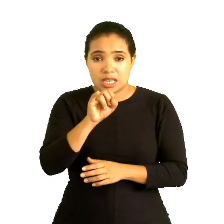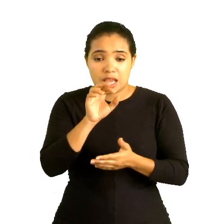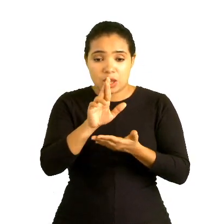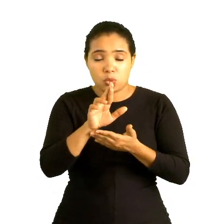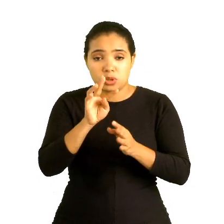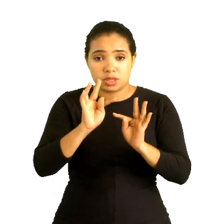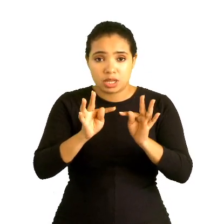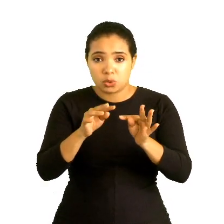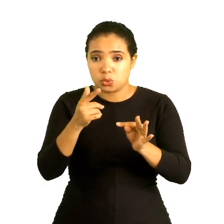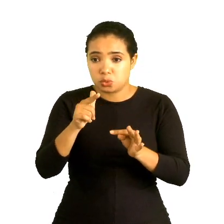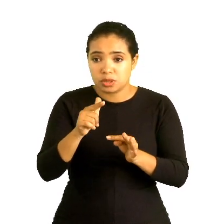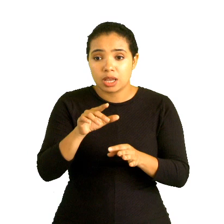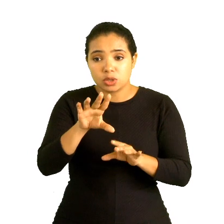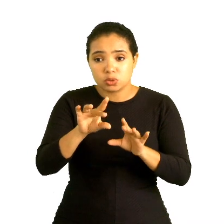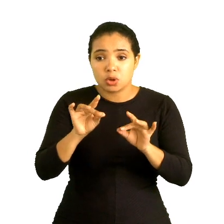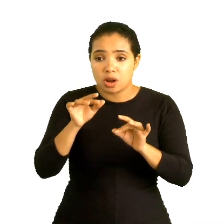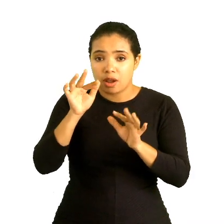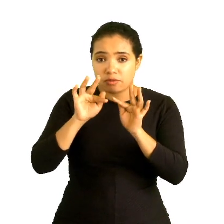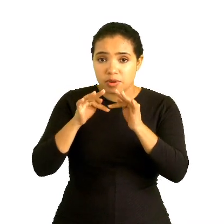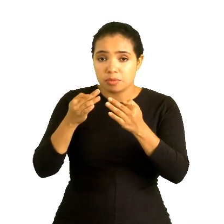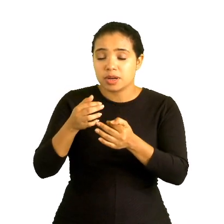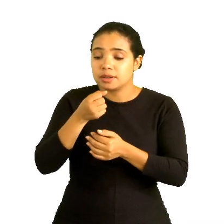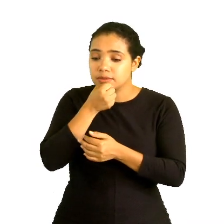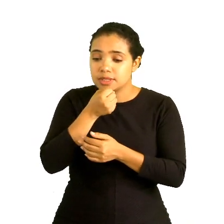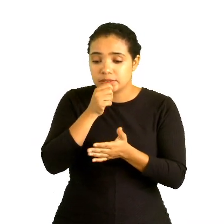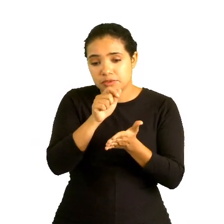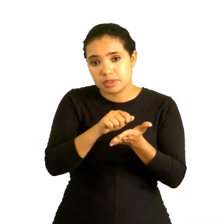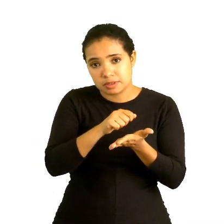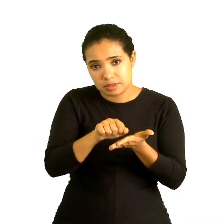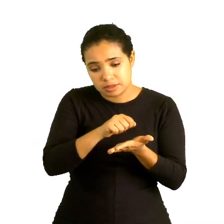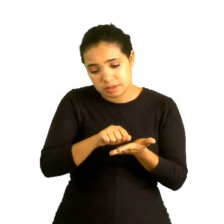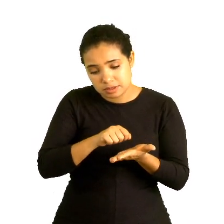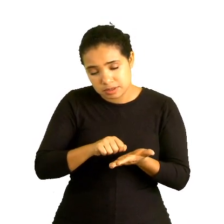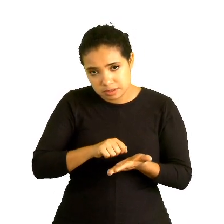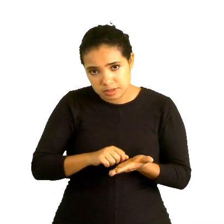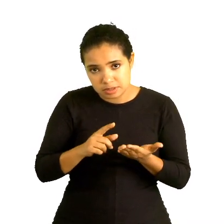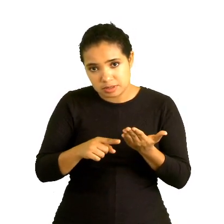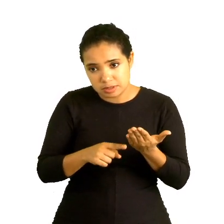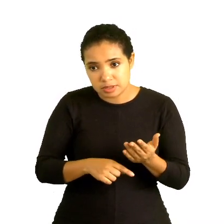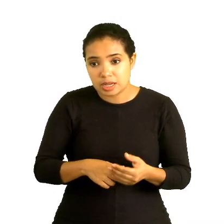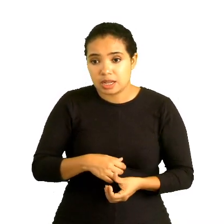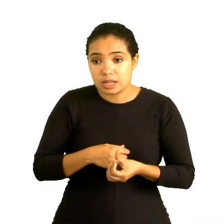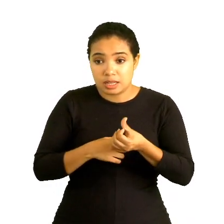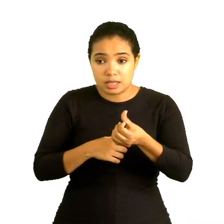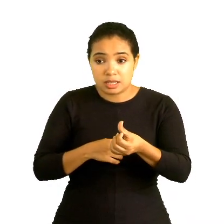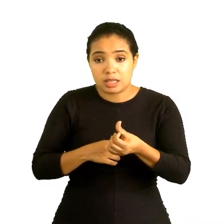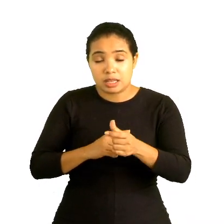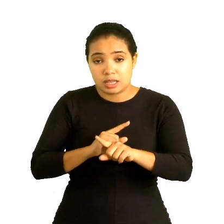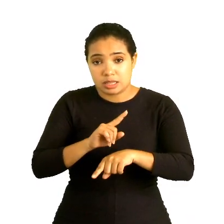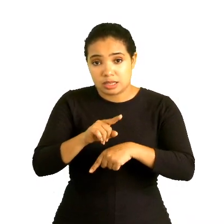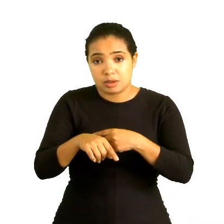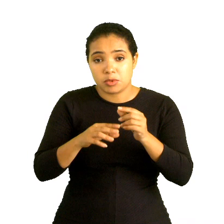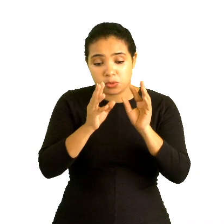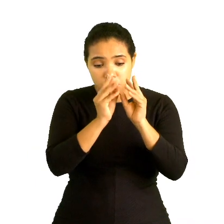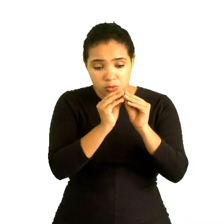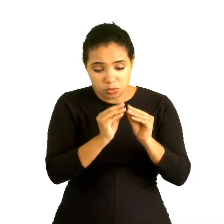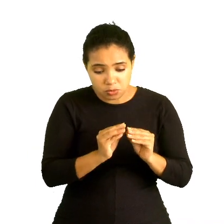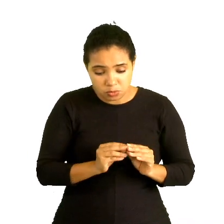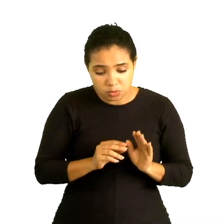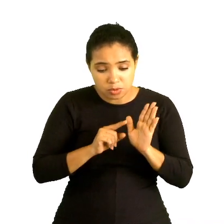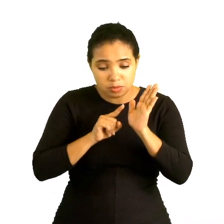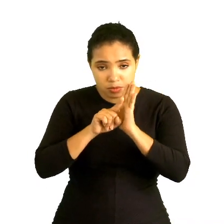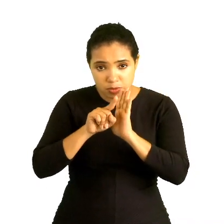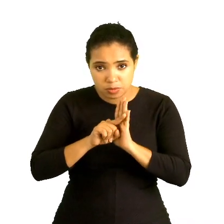escolha alguém da família e faça a entrevista no caderno. Sexto, após toda a revisão das